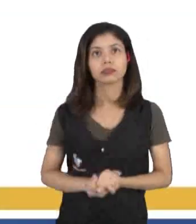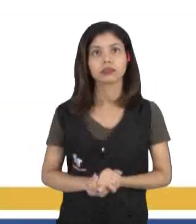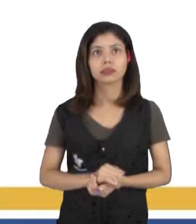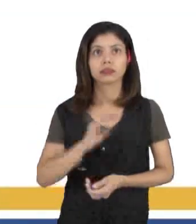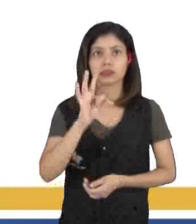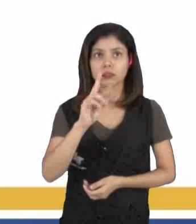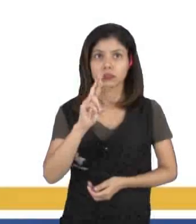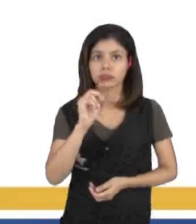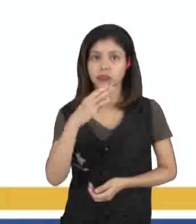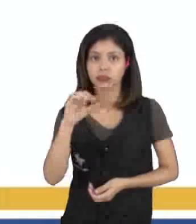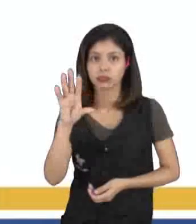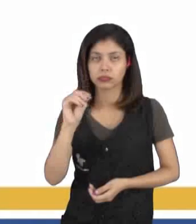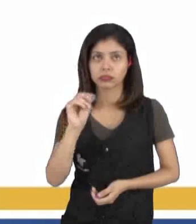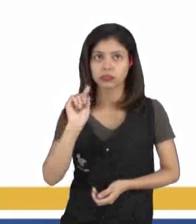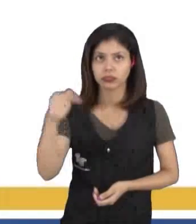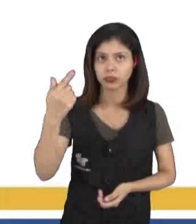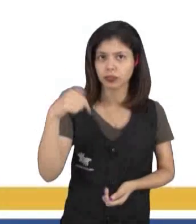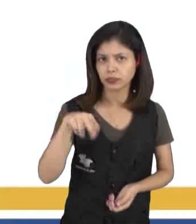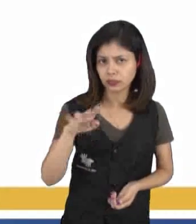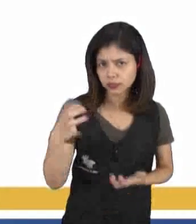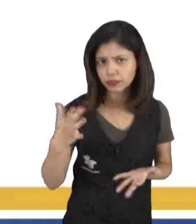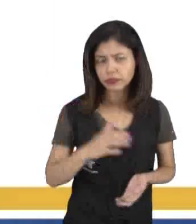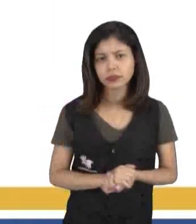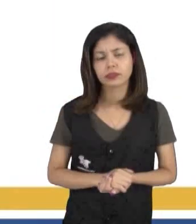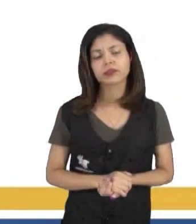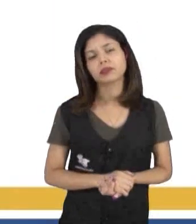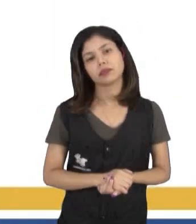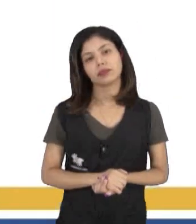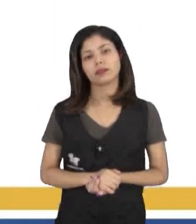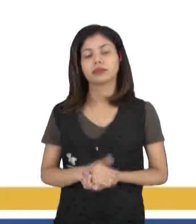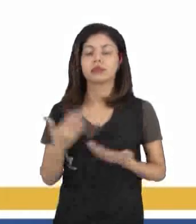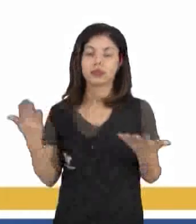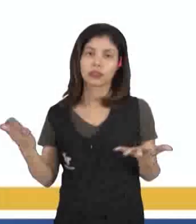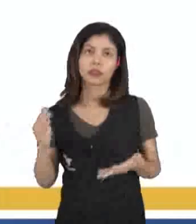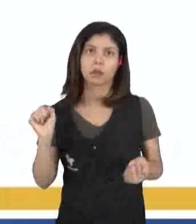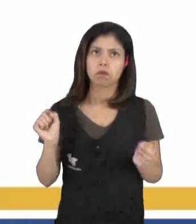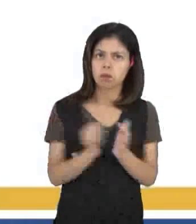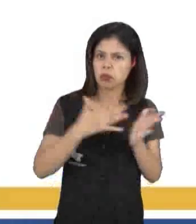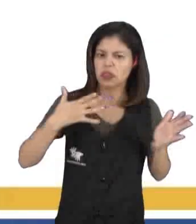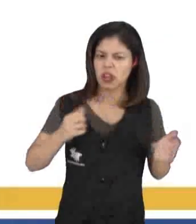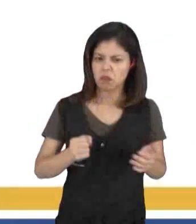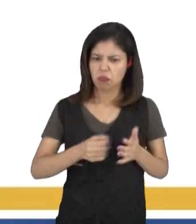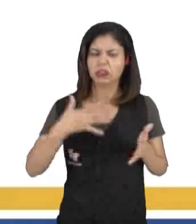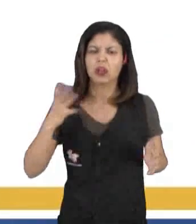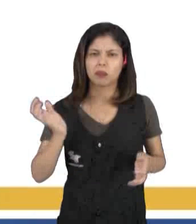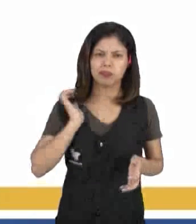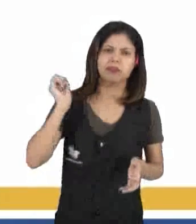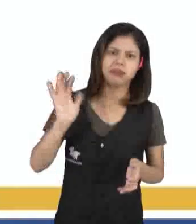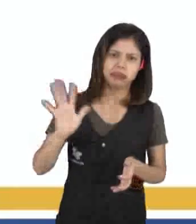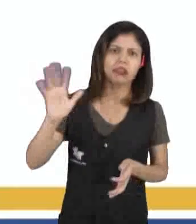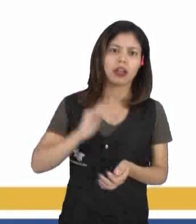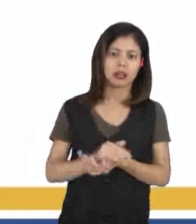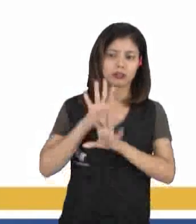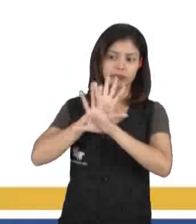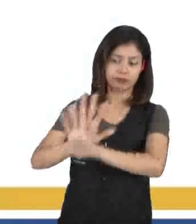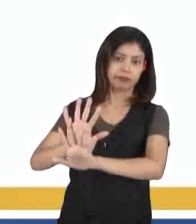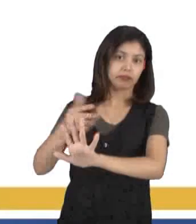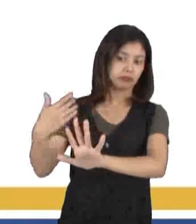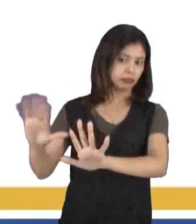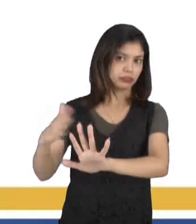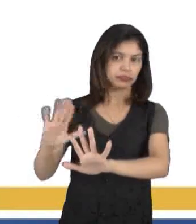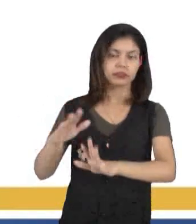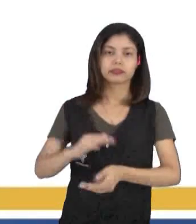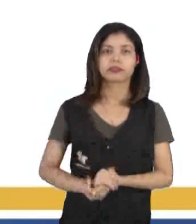ali o tão e o que logo em seguida? Tão cara que ela desistiu da compra. Então,